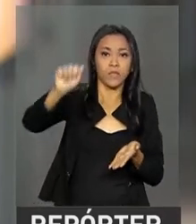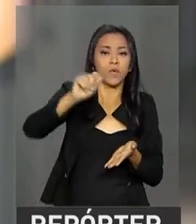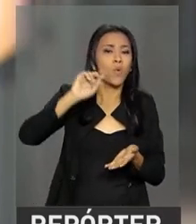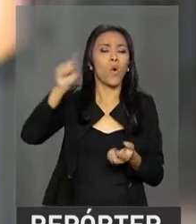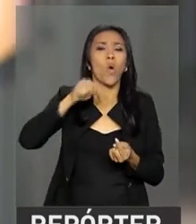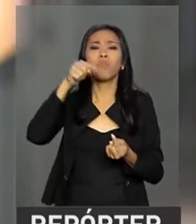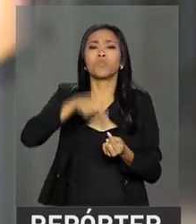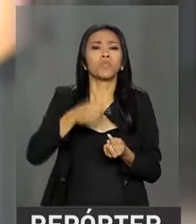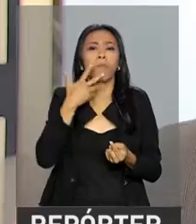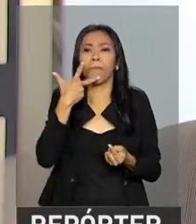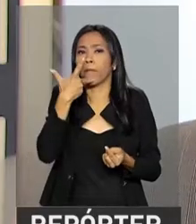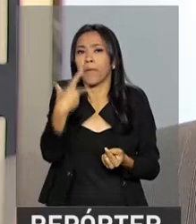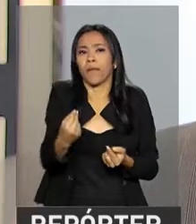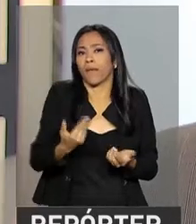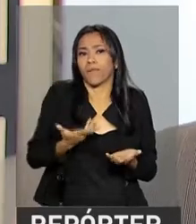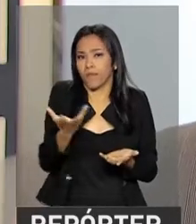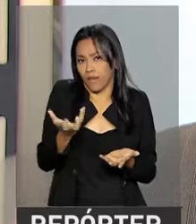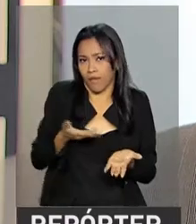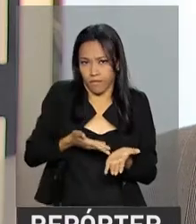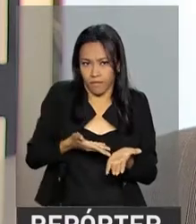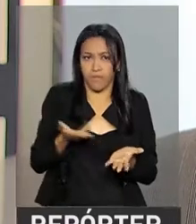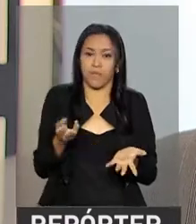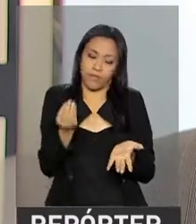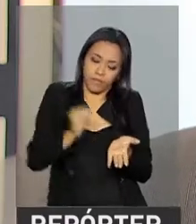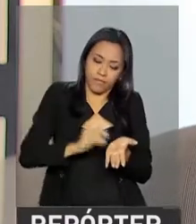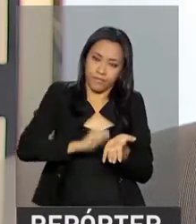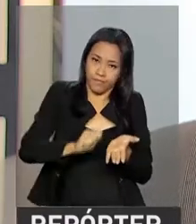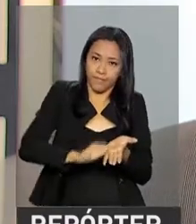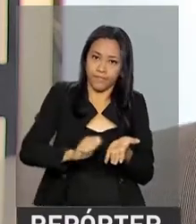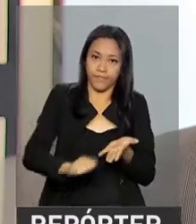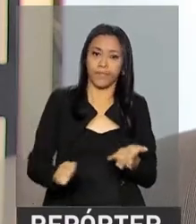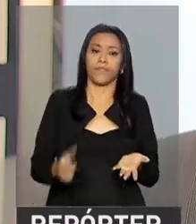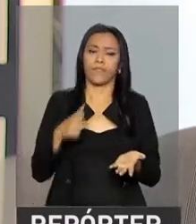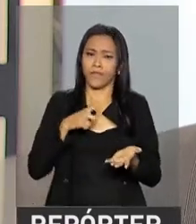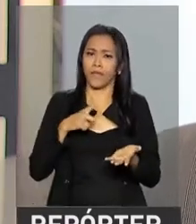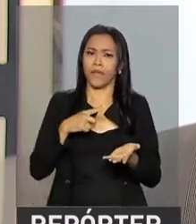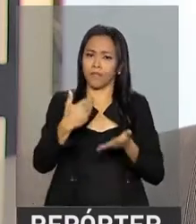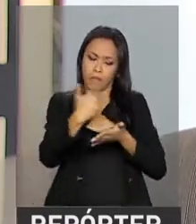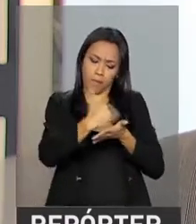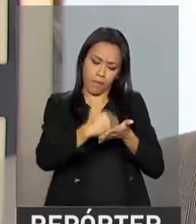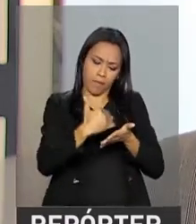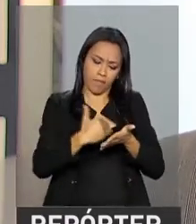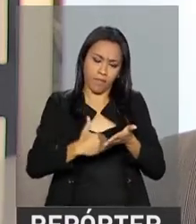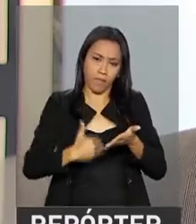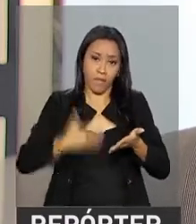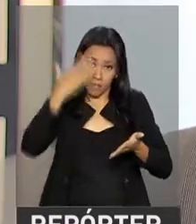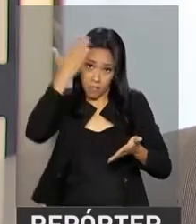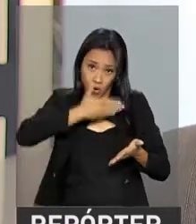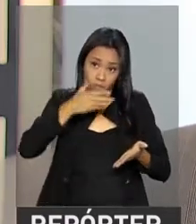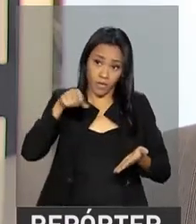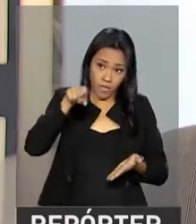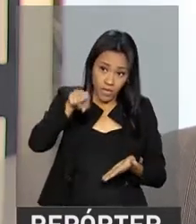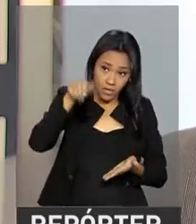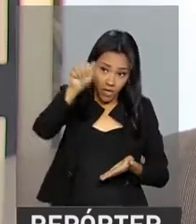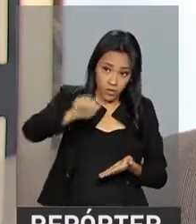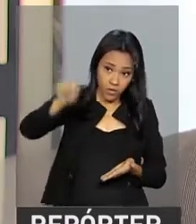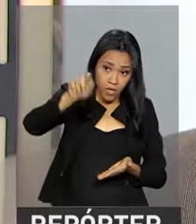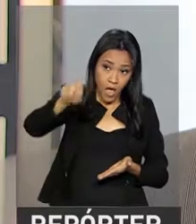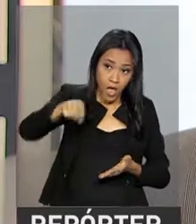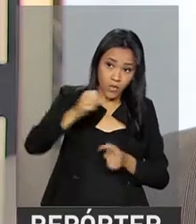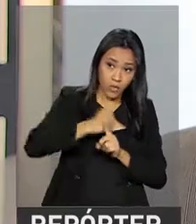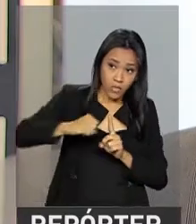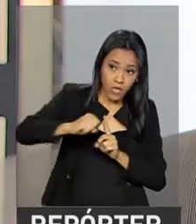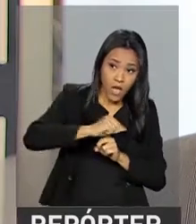finalidade do pedido essa habilitação se dá por meio do cumprimento de uma série de requisitos que comprovem que ela é de fato de assistência social